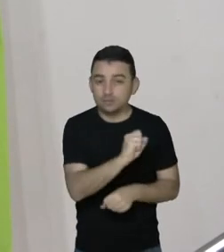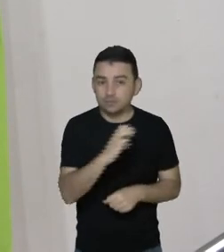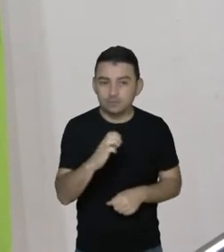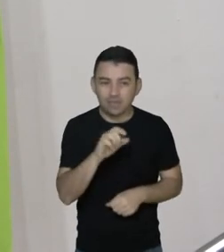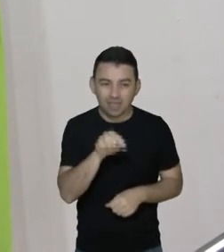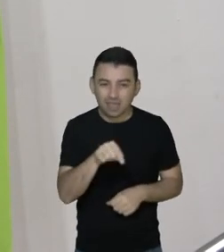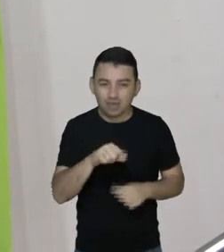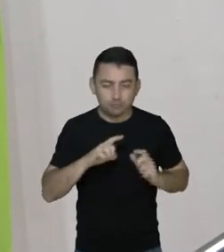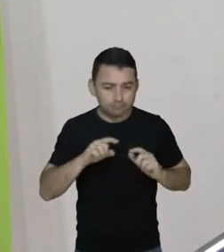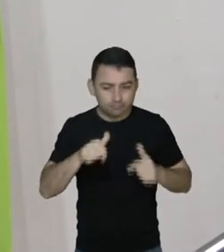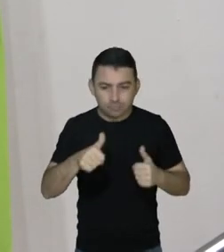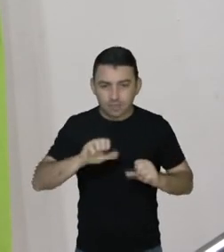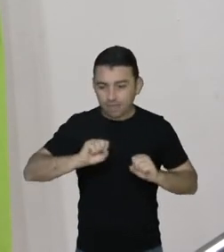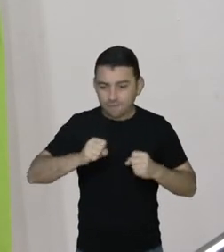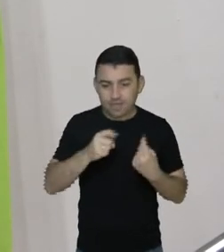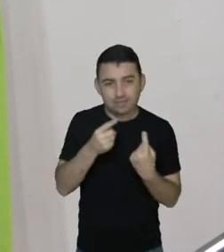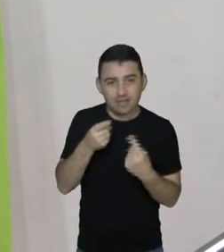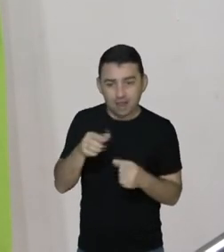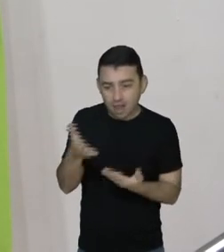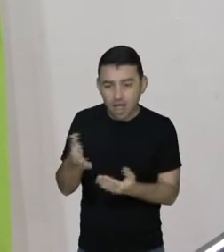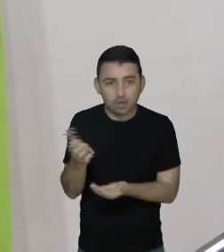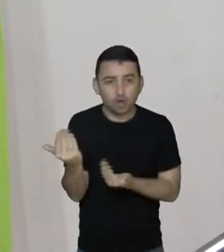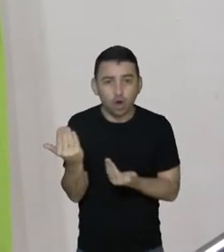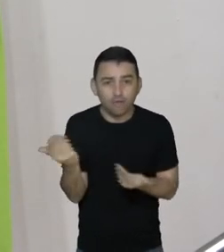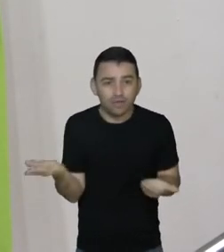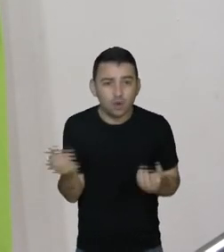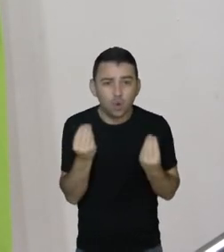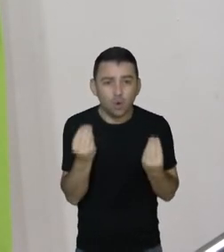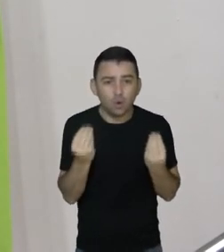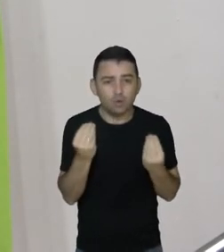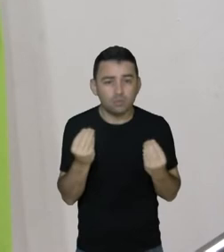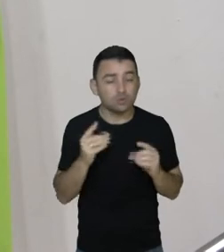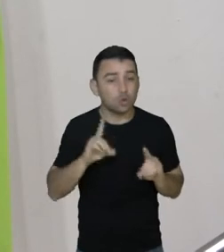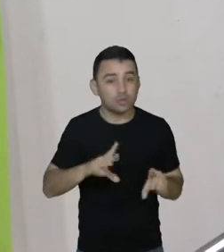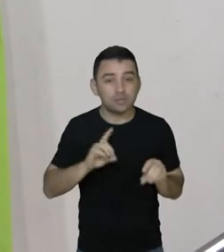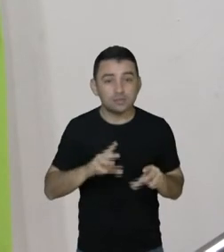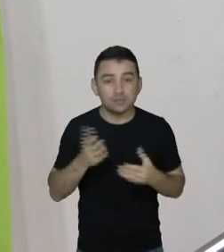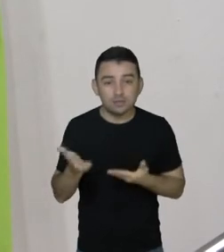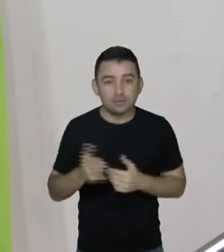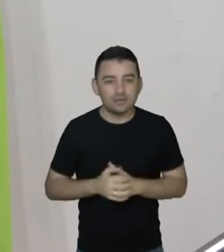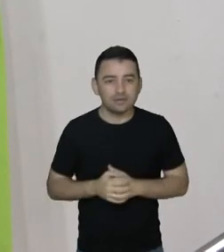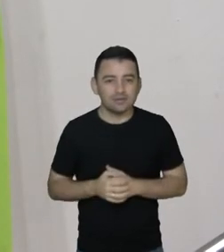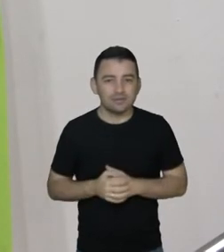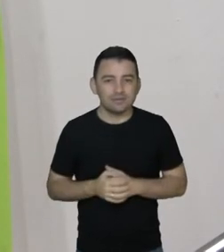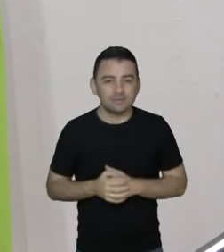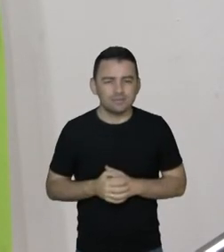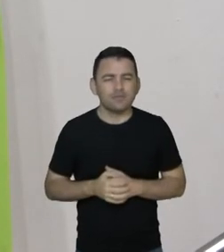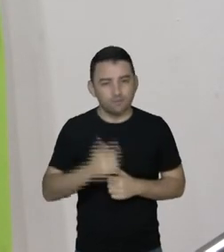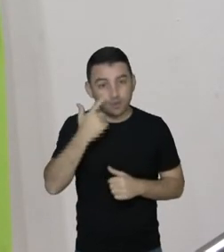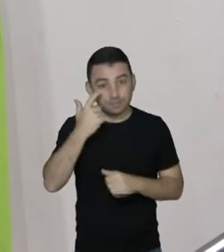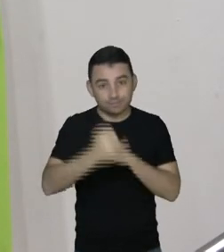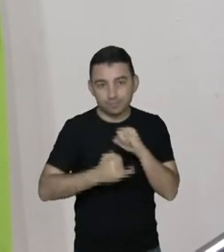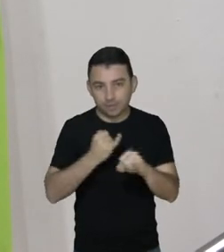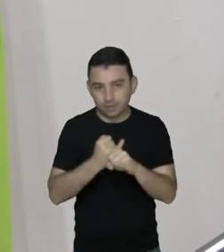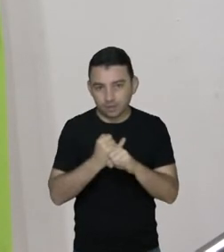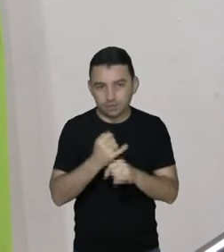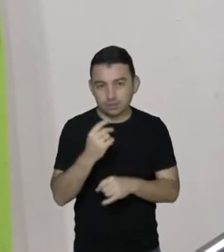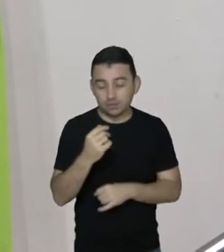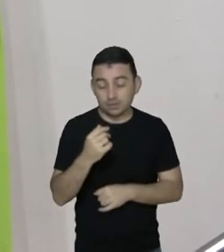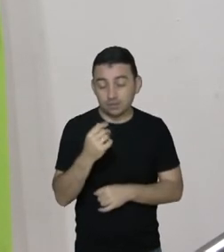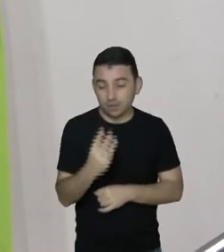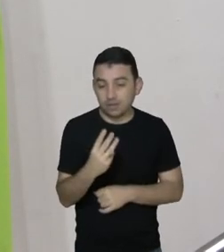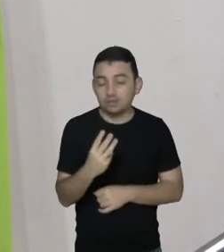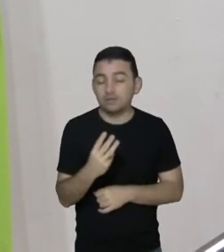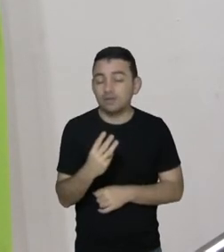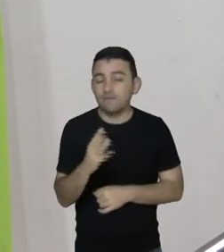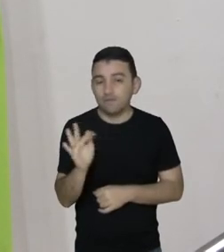agir em defesa de um adolescente em um caso de doutrinação. Então, essa notícia você pode encontrar aí na internet, foi publicada em 3 de fevereiro de